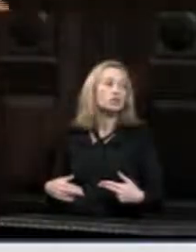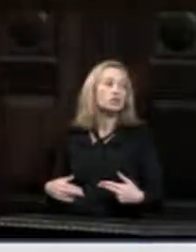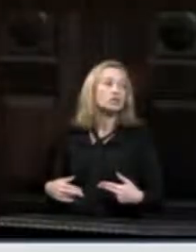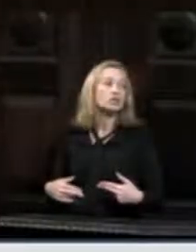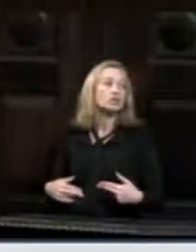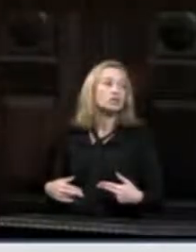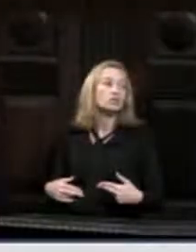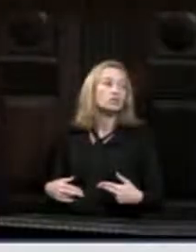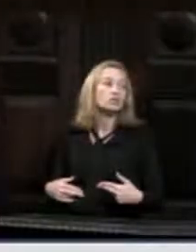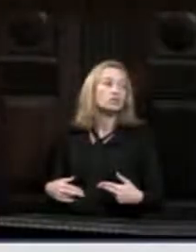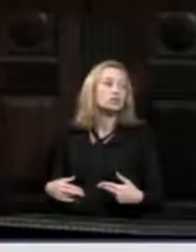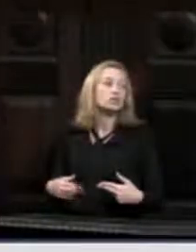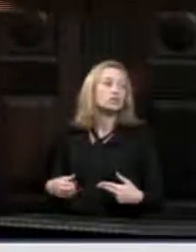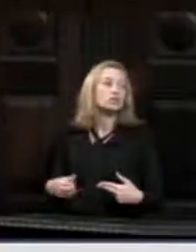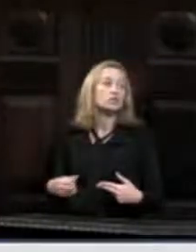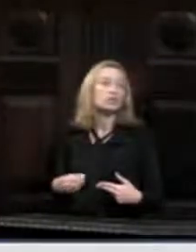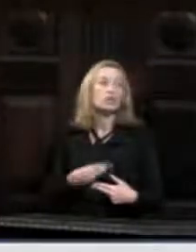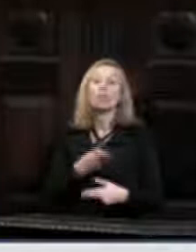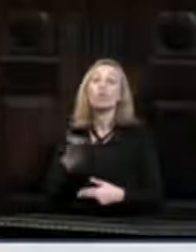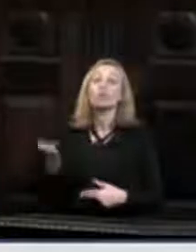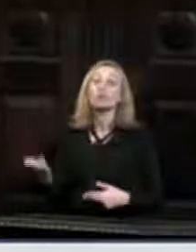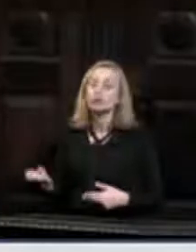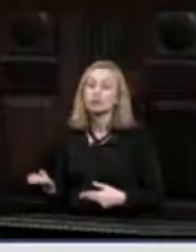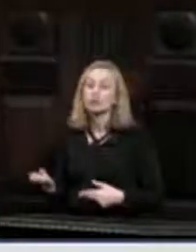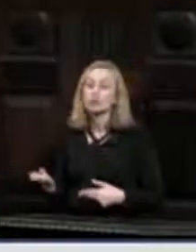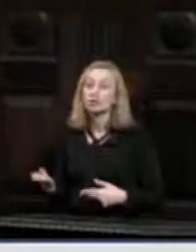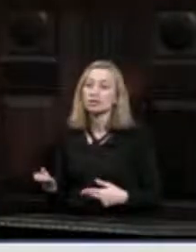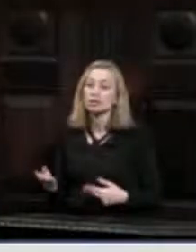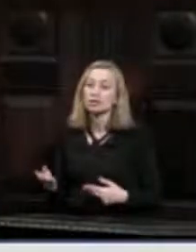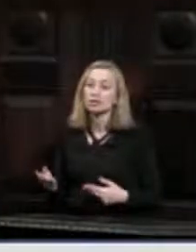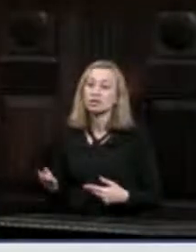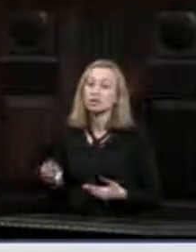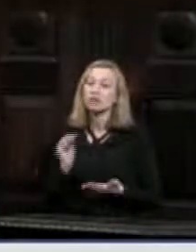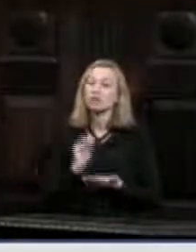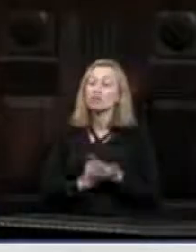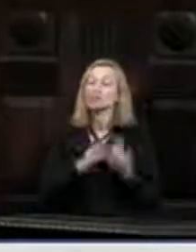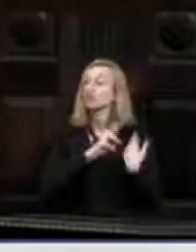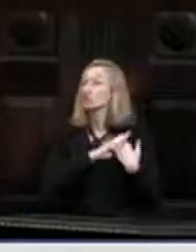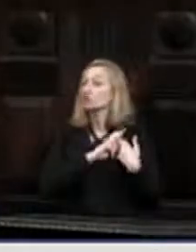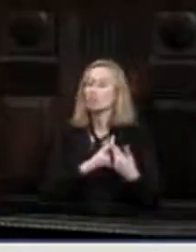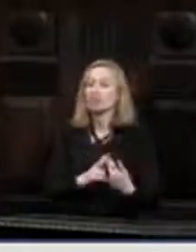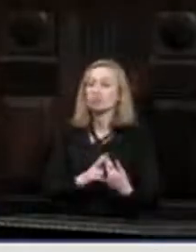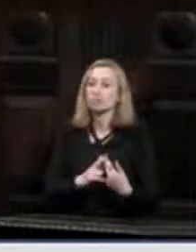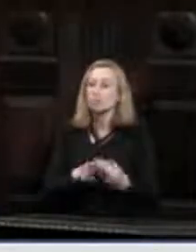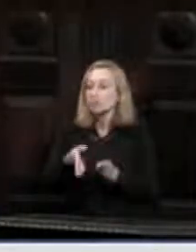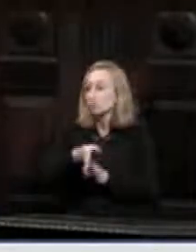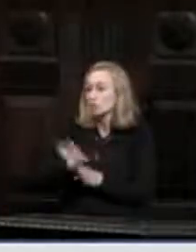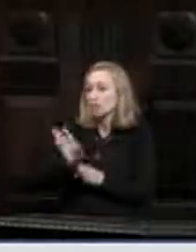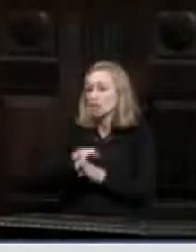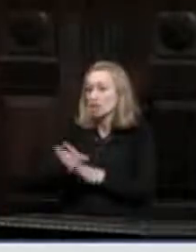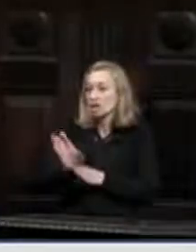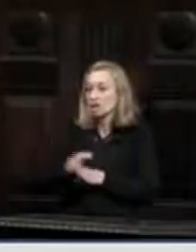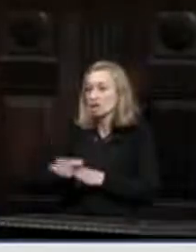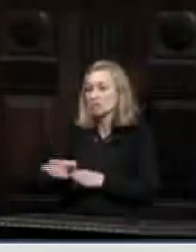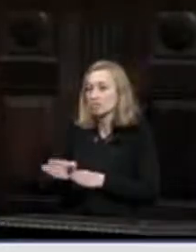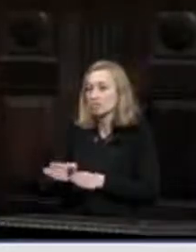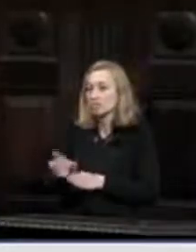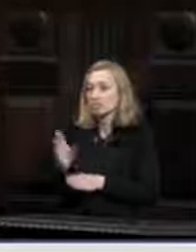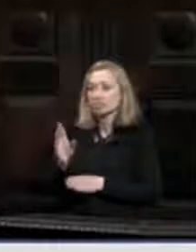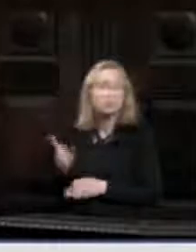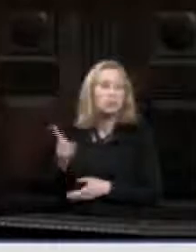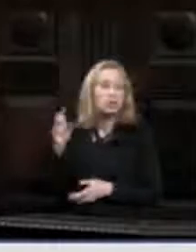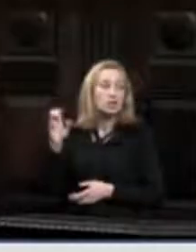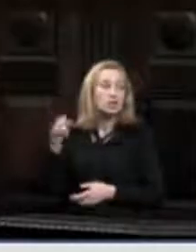promiscuidade gigantesca e permanente entre os conselheiros da AGETRANS e os que dirigem o Estado do Rio de Janeiro. E o que